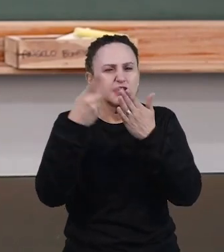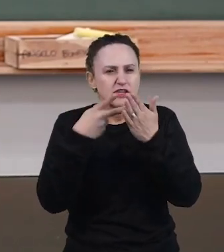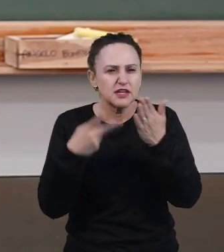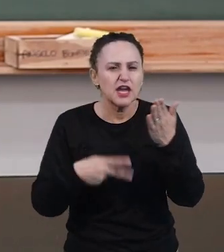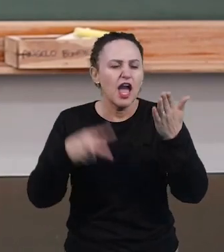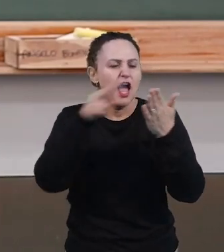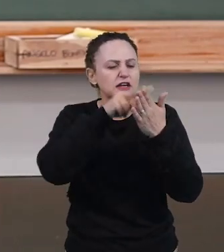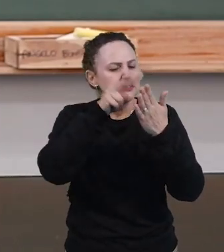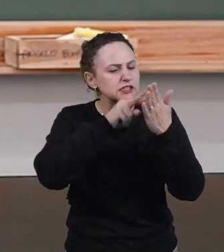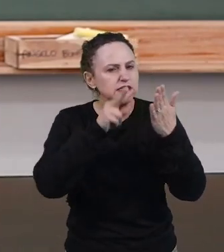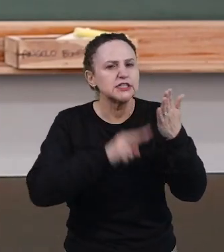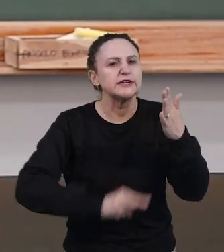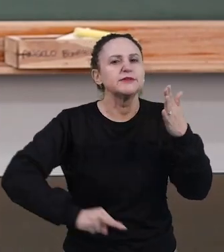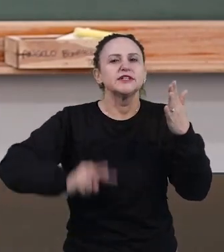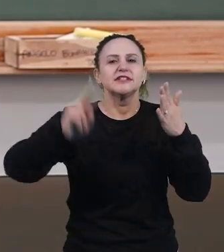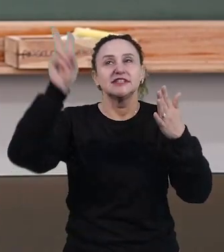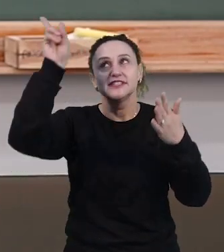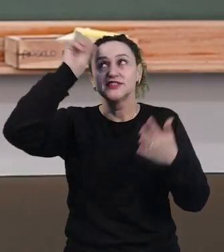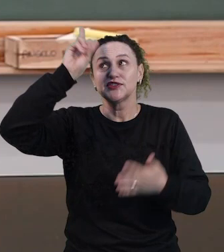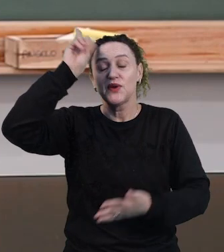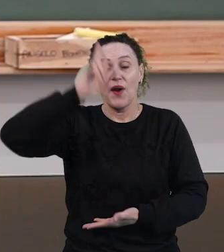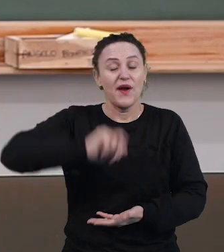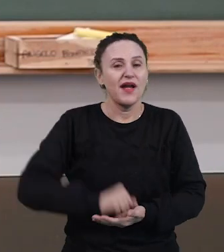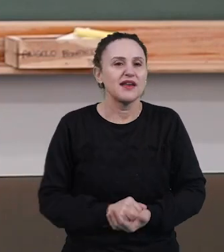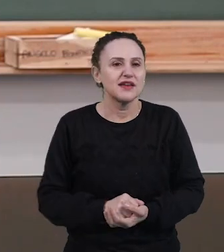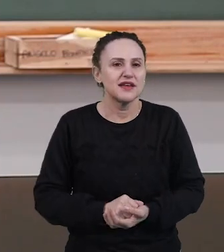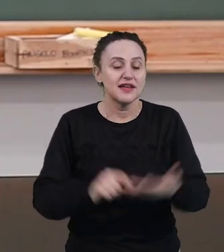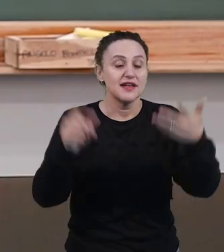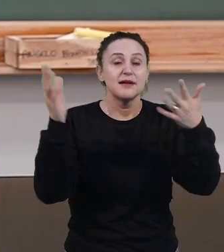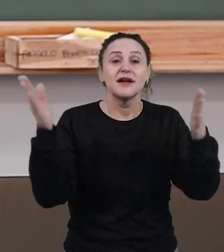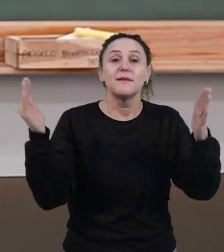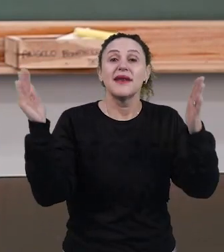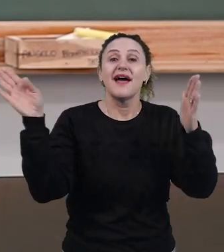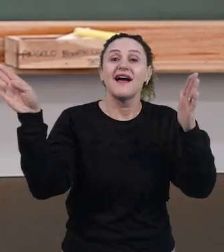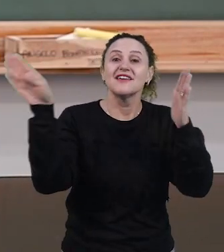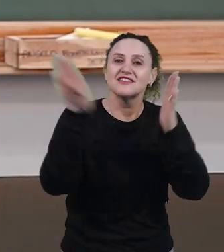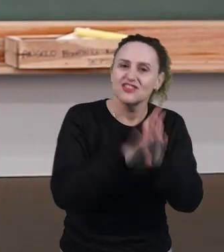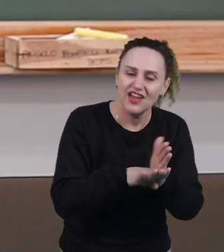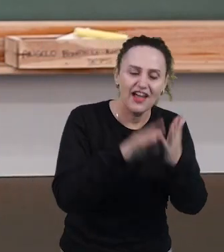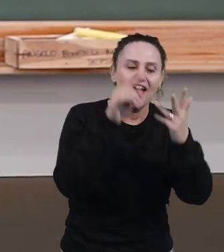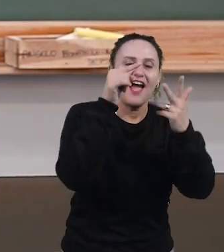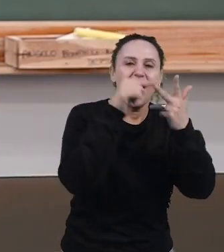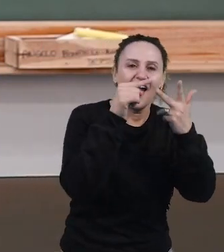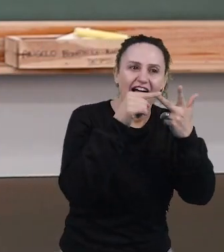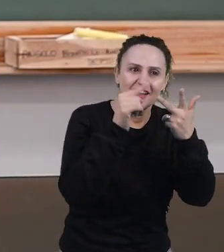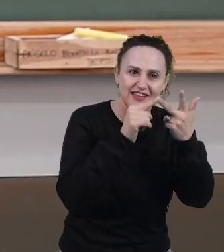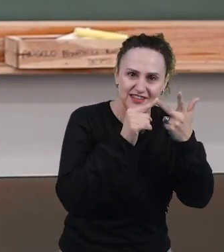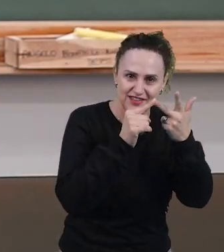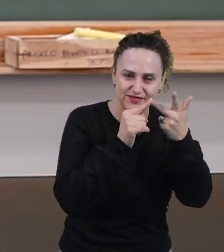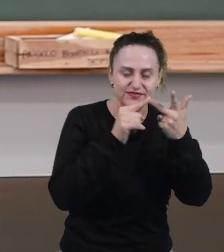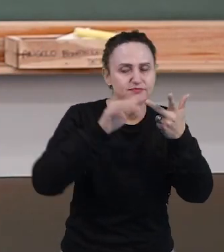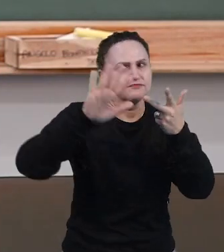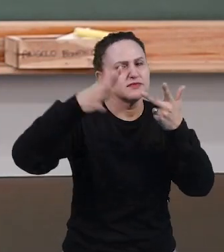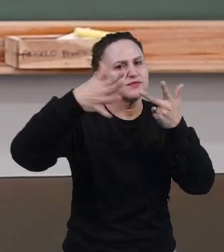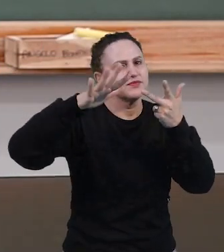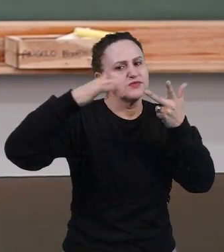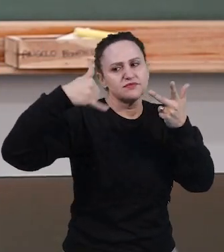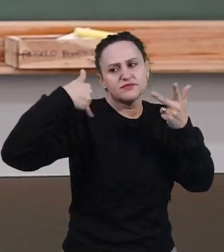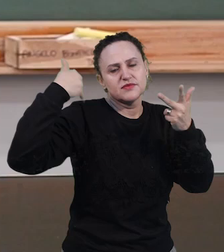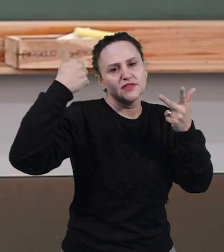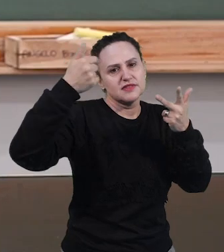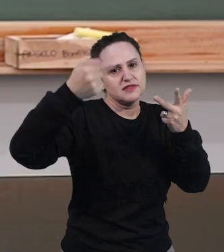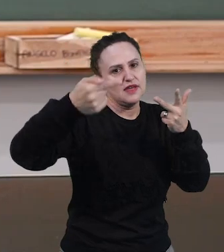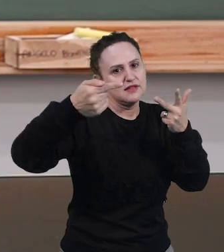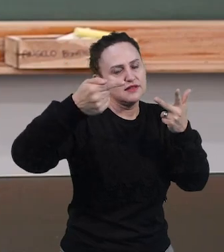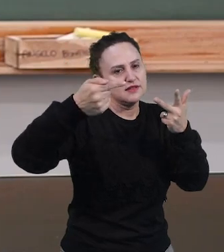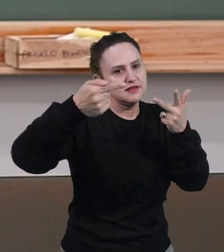eu li muita história, enfim, para chegar nas operações concretas, que é por volta dos 7 anos. Hoje eu diria, por